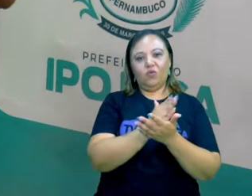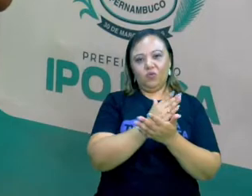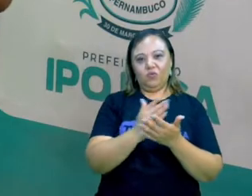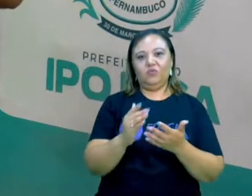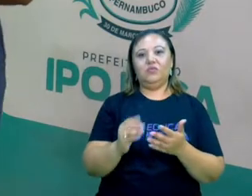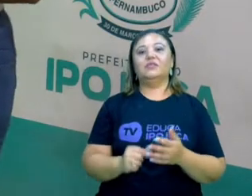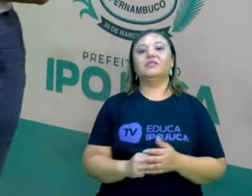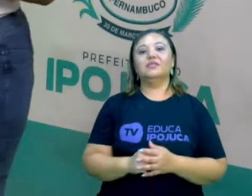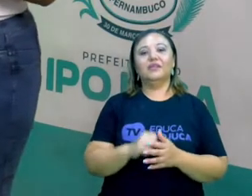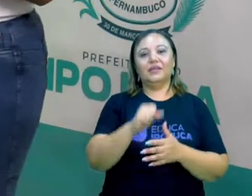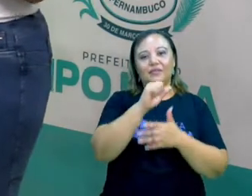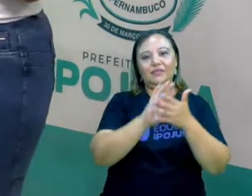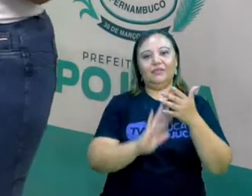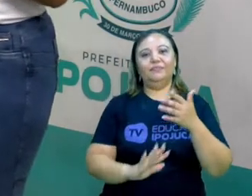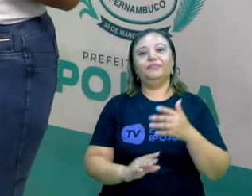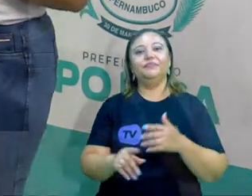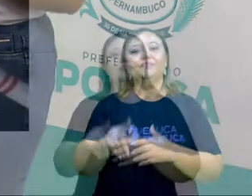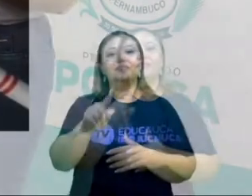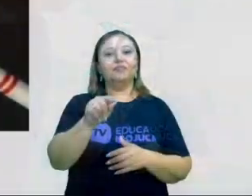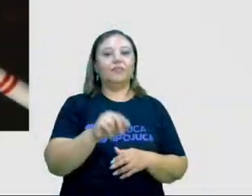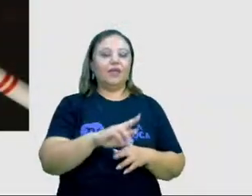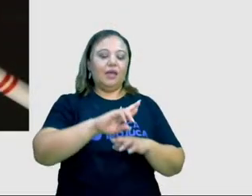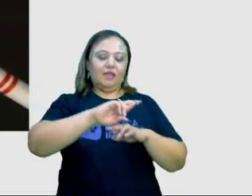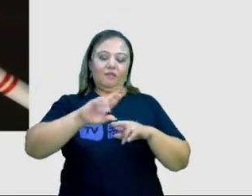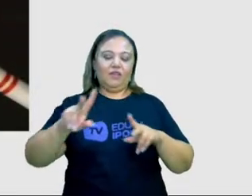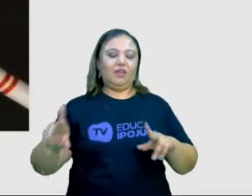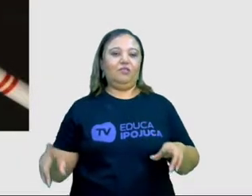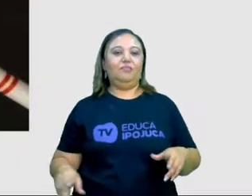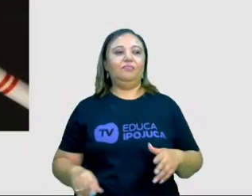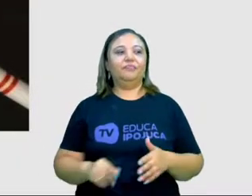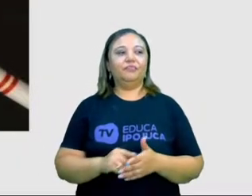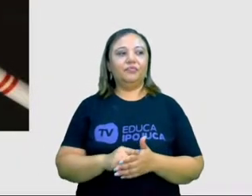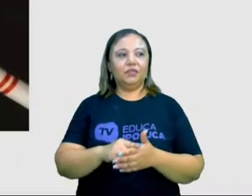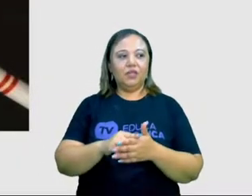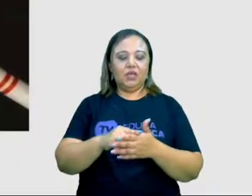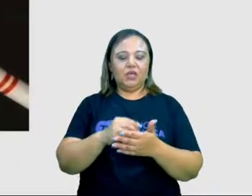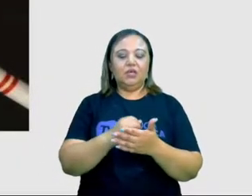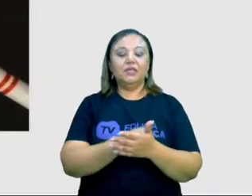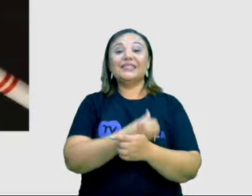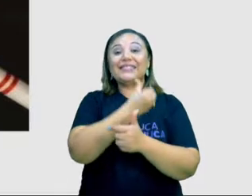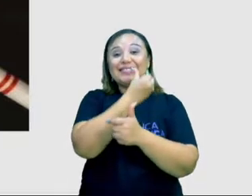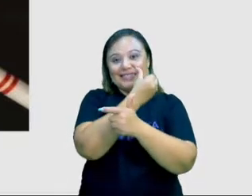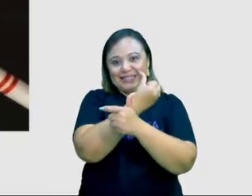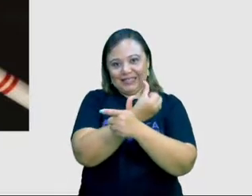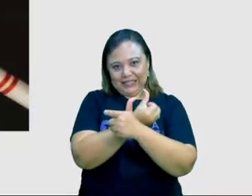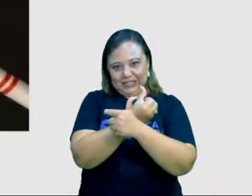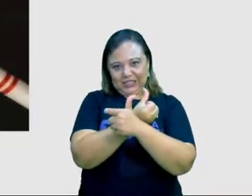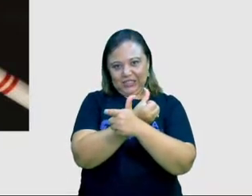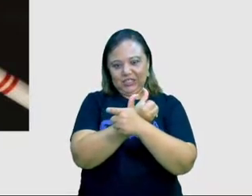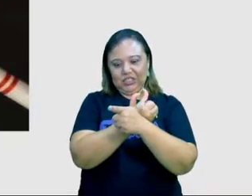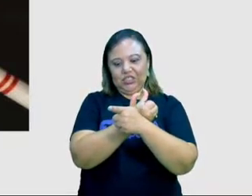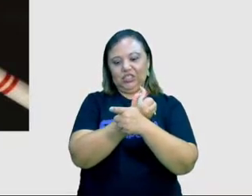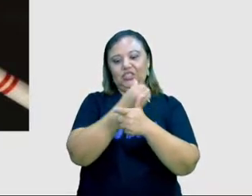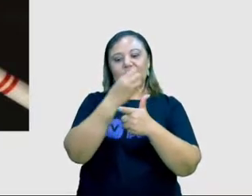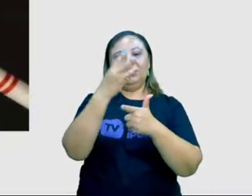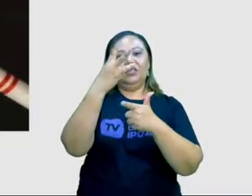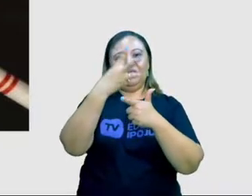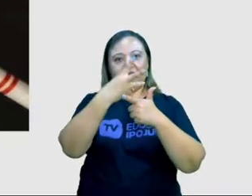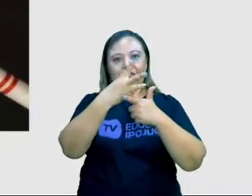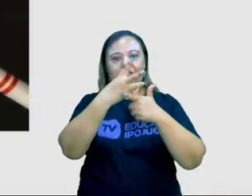divisão. Divisão, diferentes estratégias. Se eu tenho 6 e divido por 3, quanto que eu